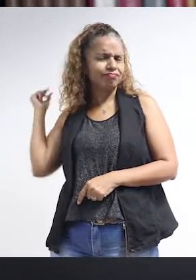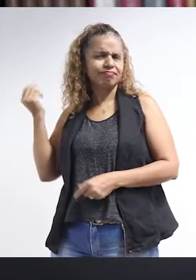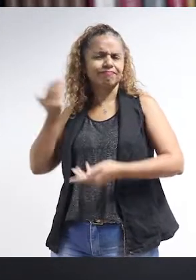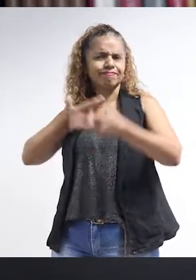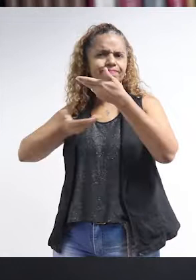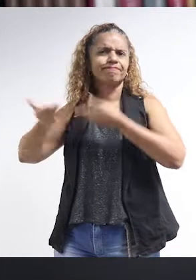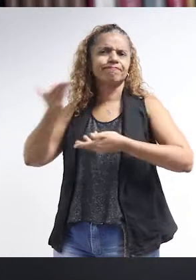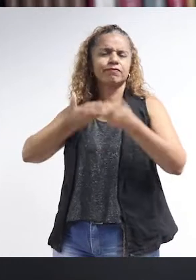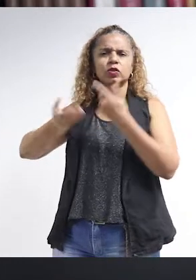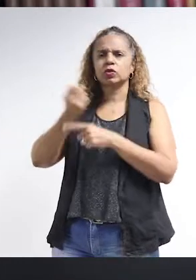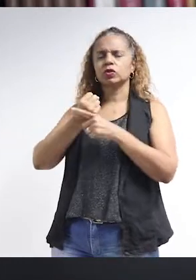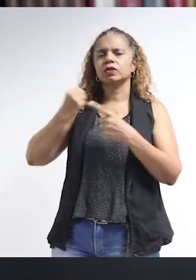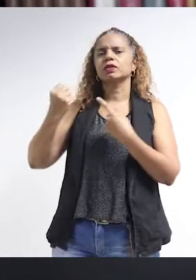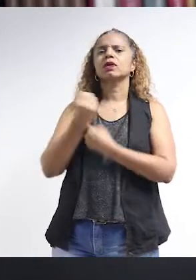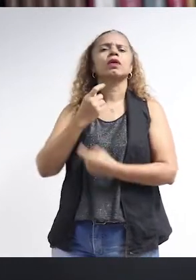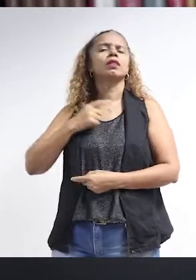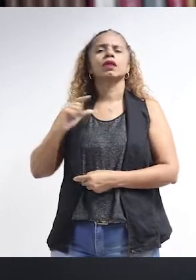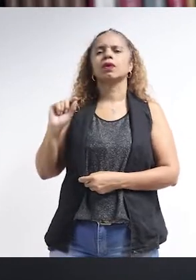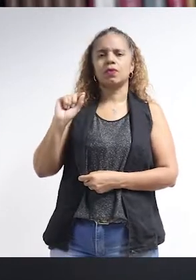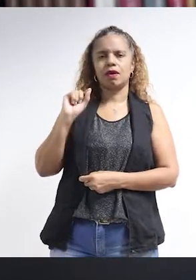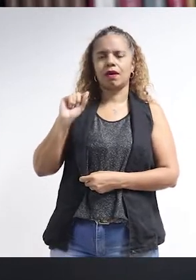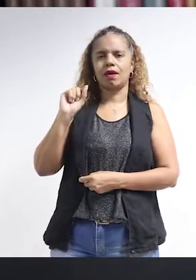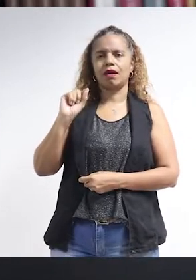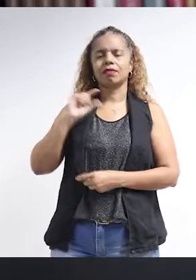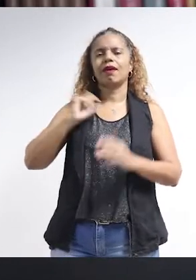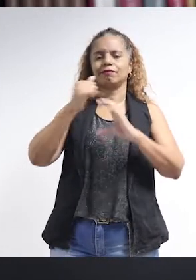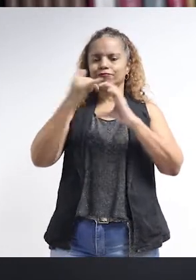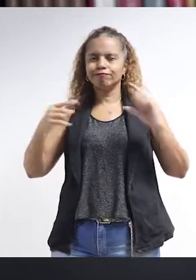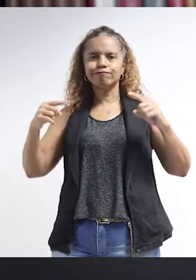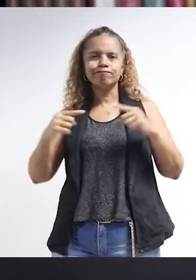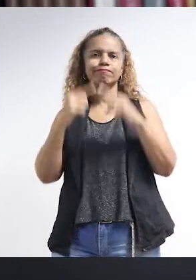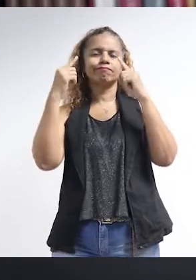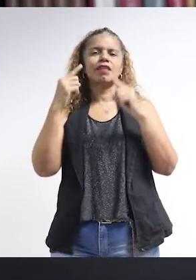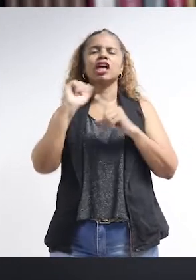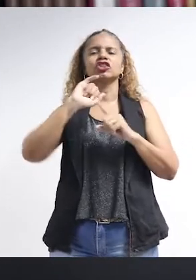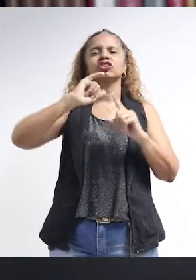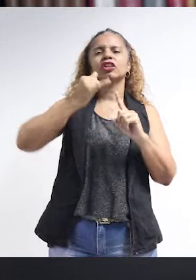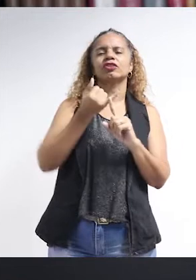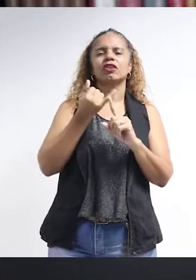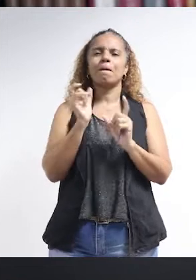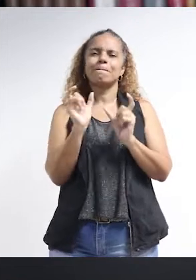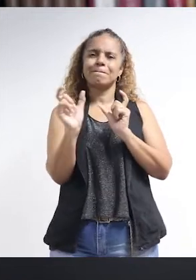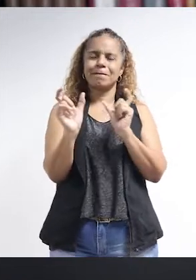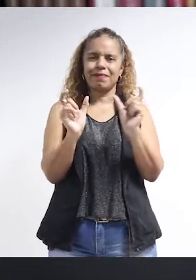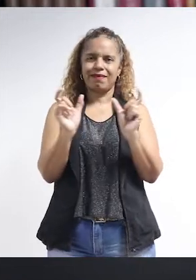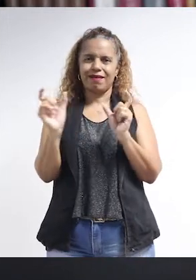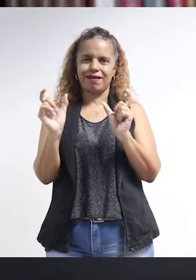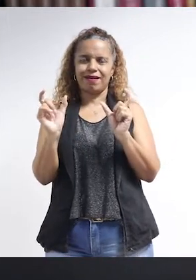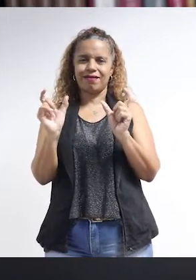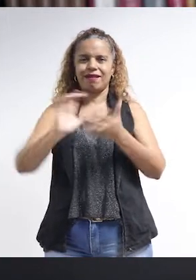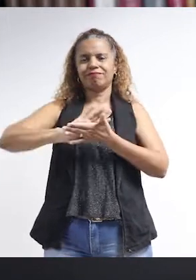interações sociais, são caracterizados com adjetivos, com palavras que geralmente